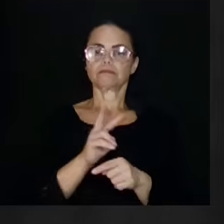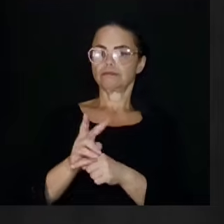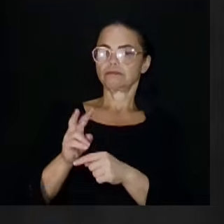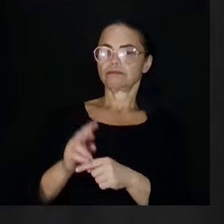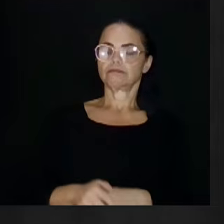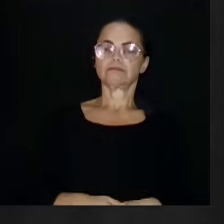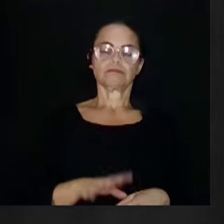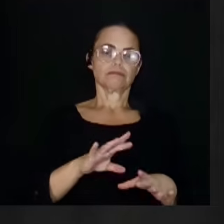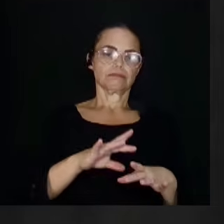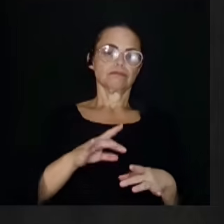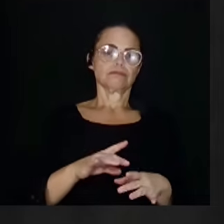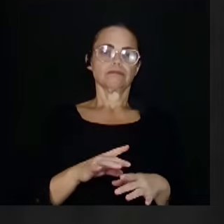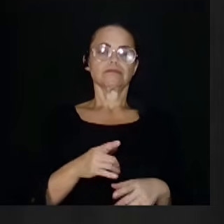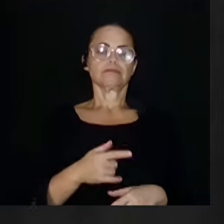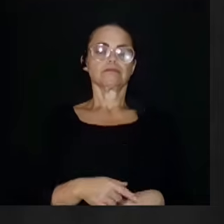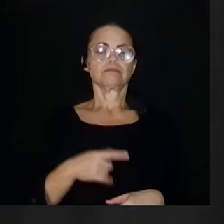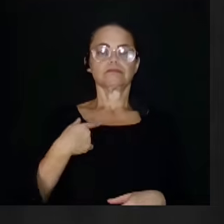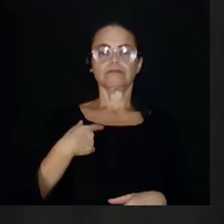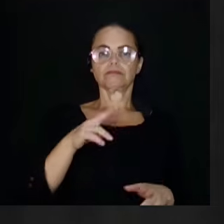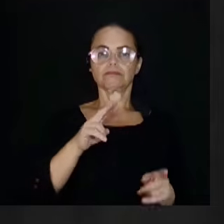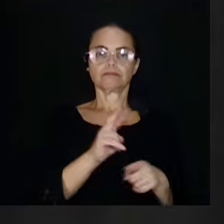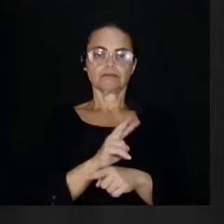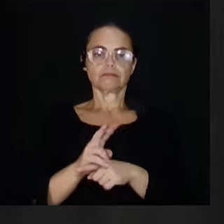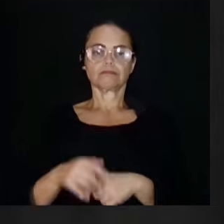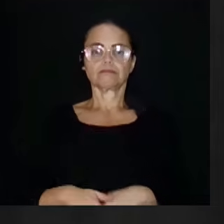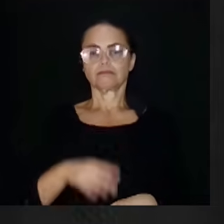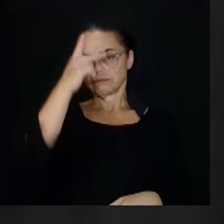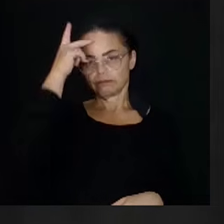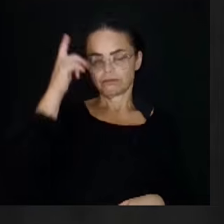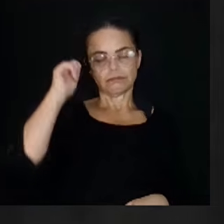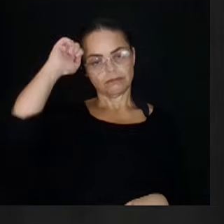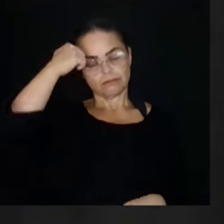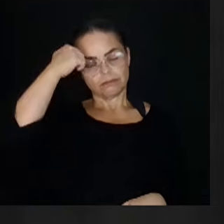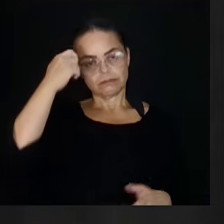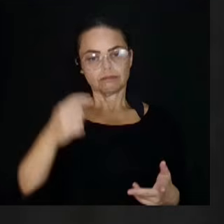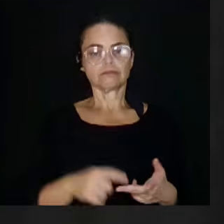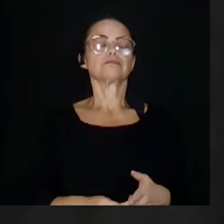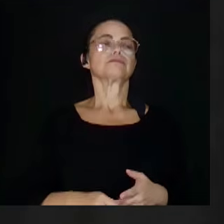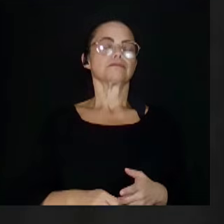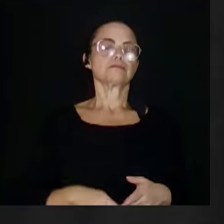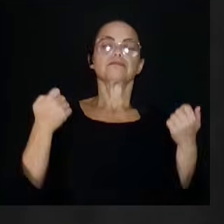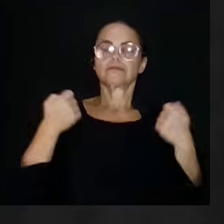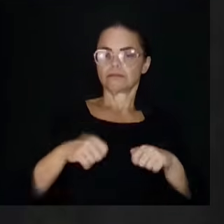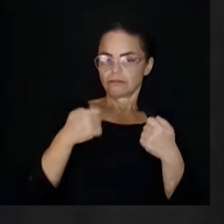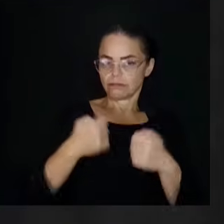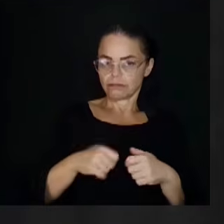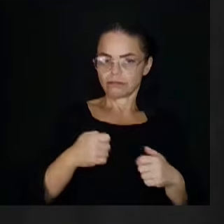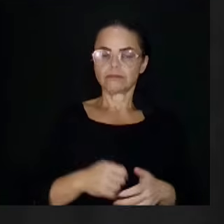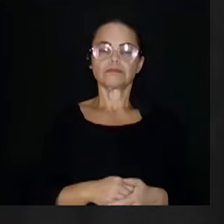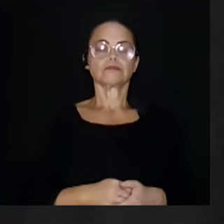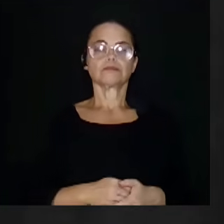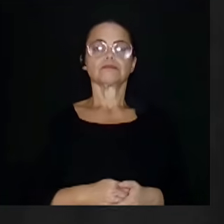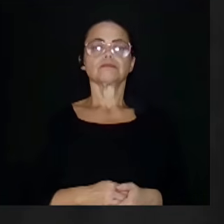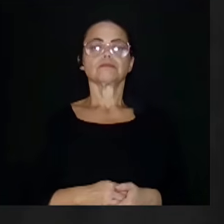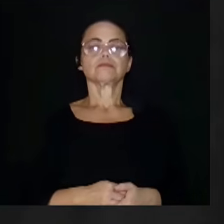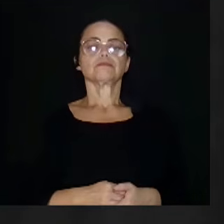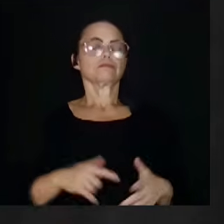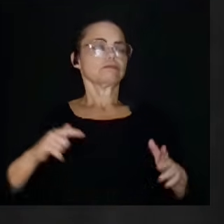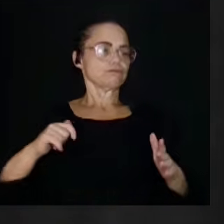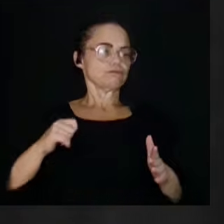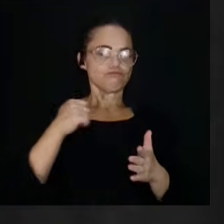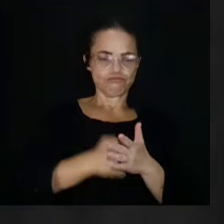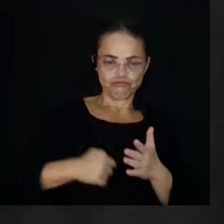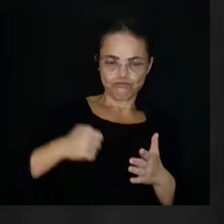gente nos afirma enquanto pessoas pretas, enquanto necessidade de ir para a luta, mas ir para a luta